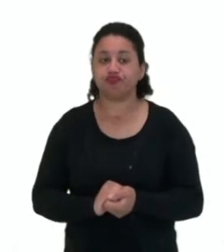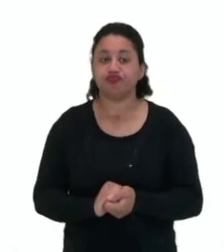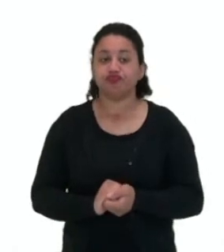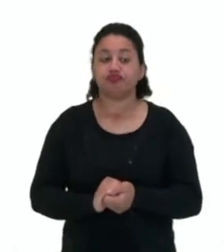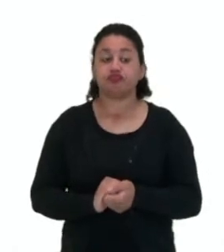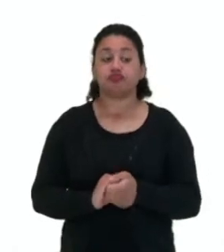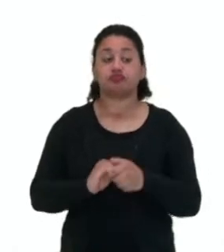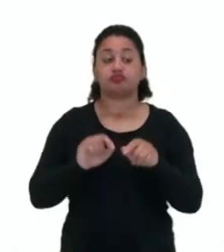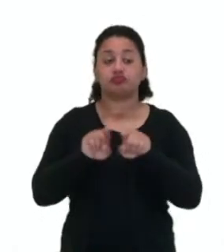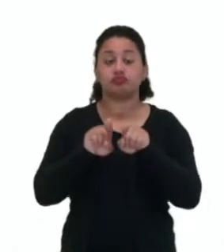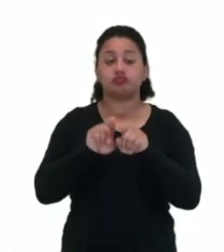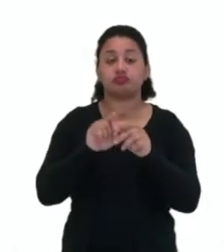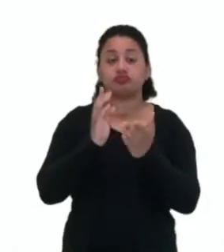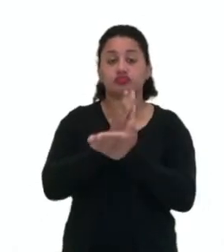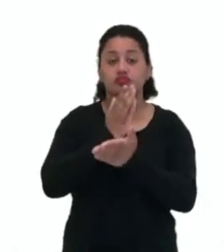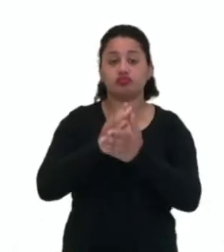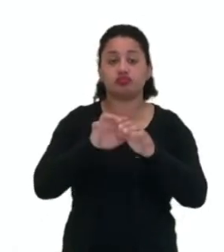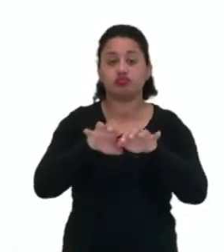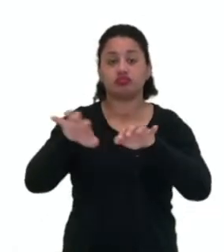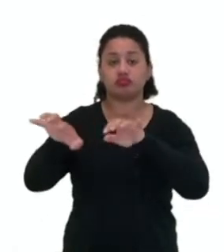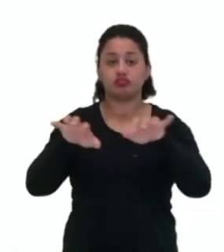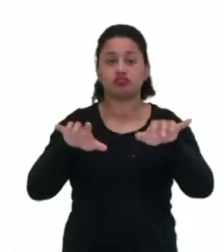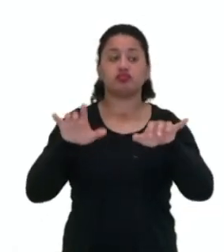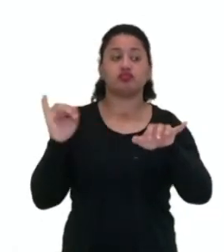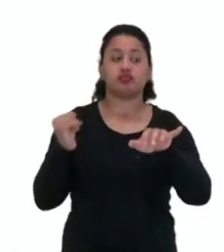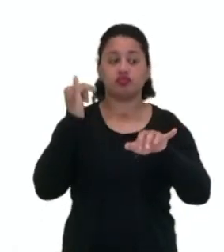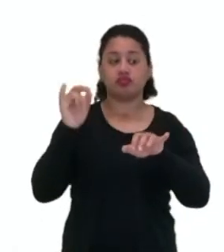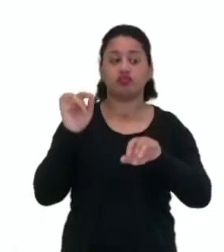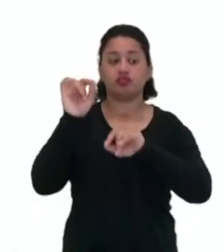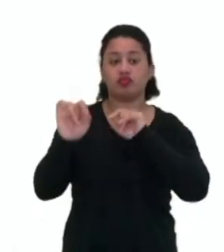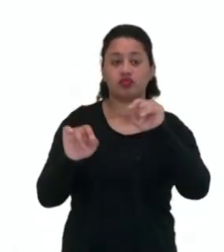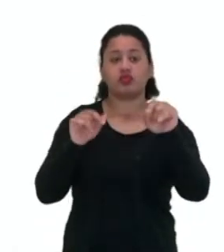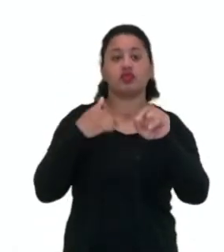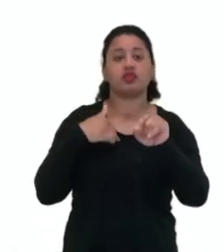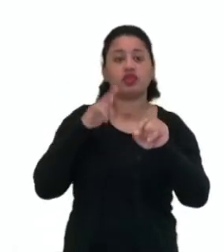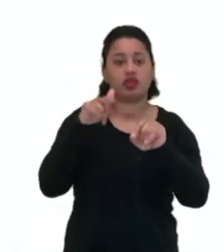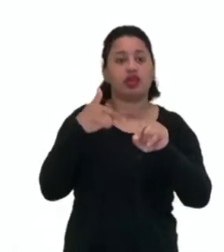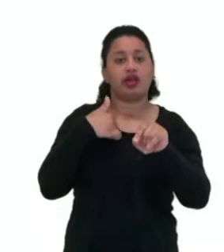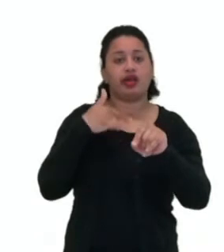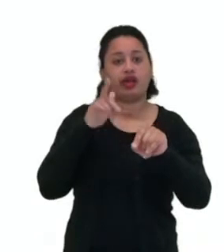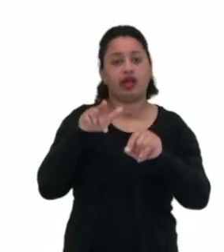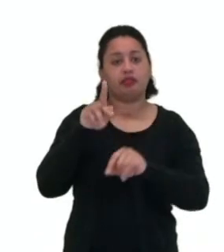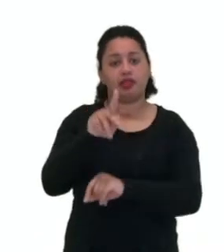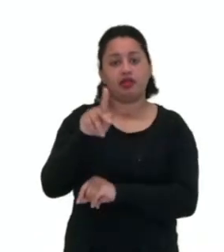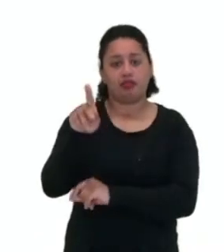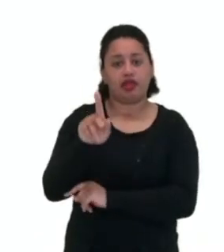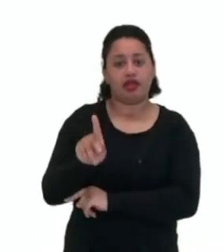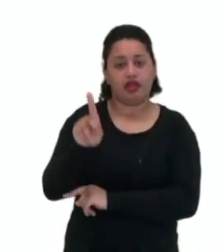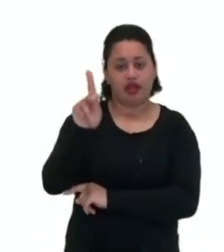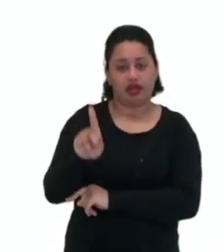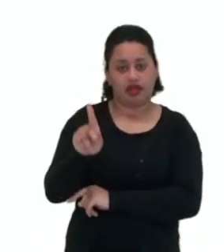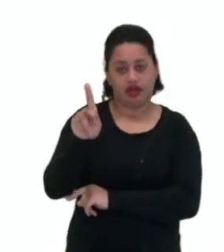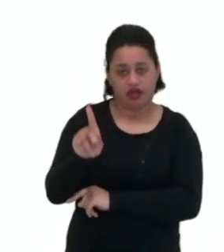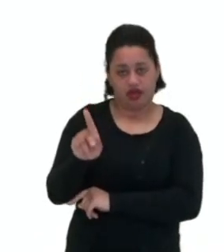há duas divisões relevantes. Os curdos da Turquia, que são liderados pelo PPK, que é o Partido